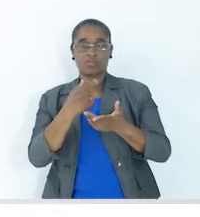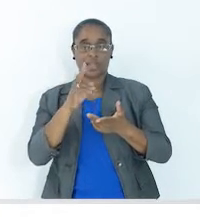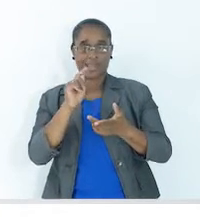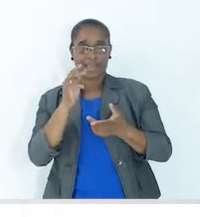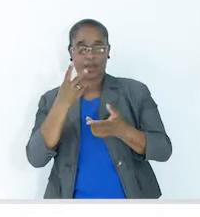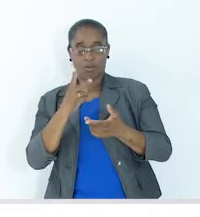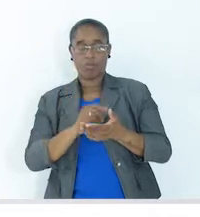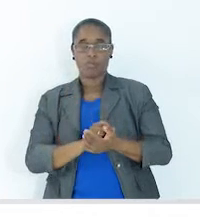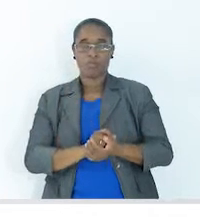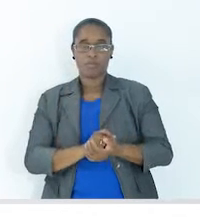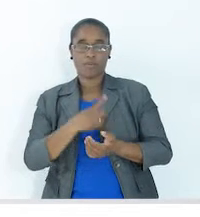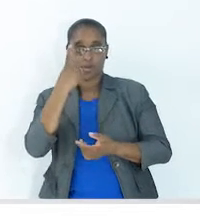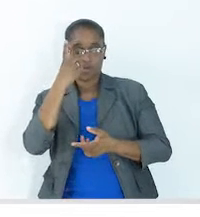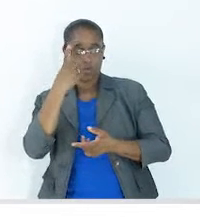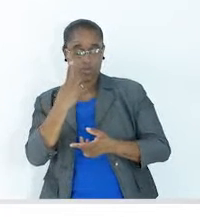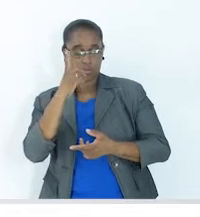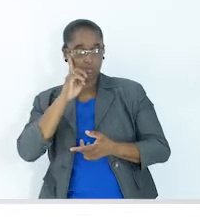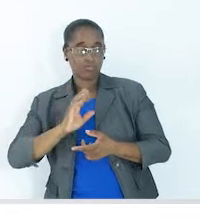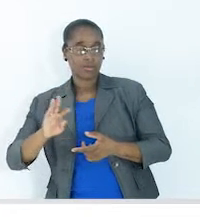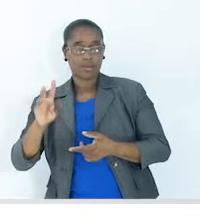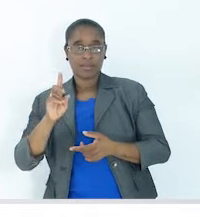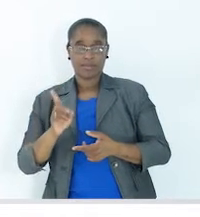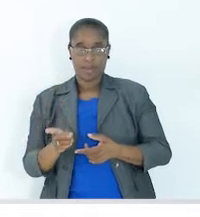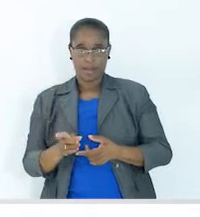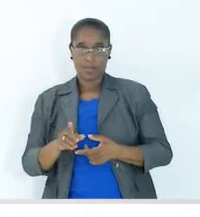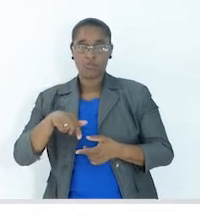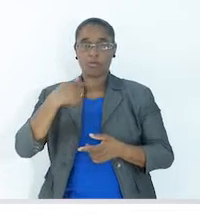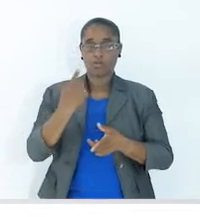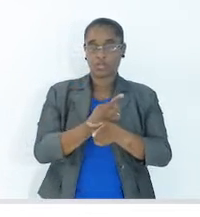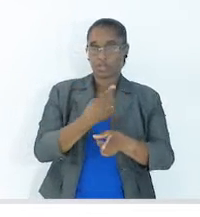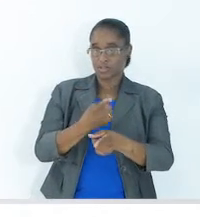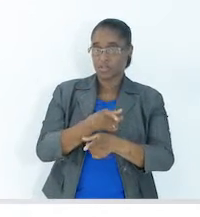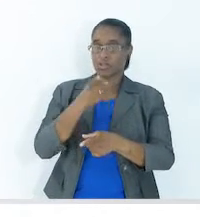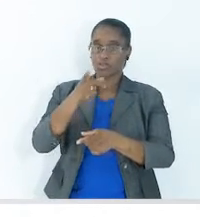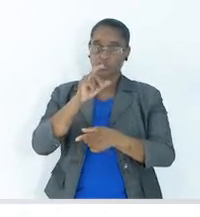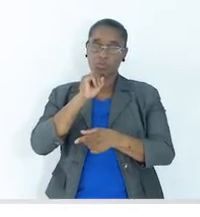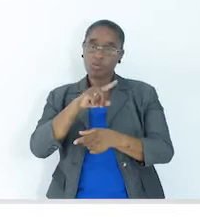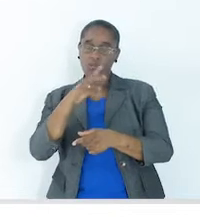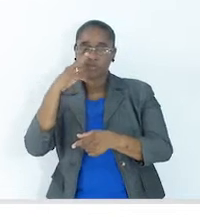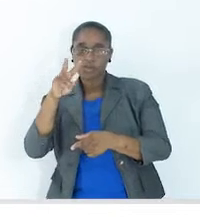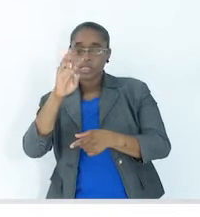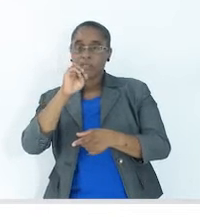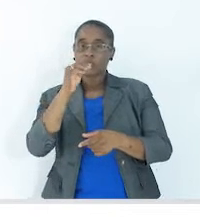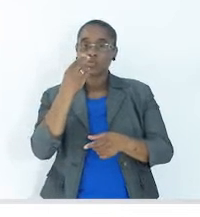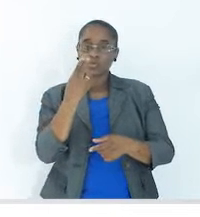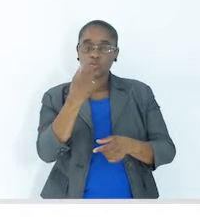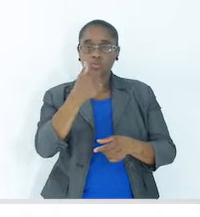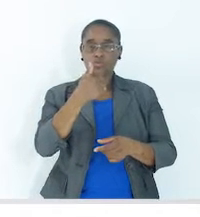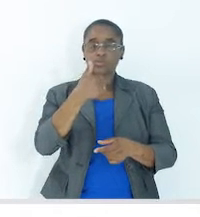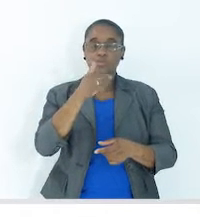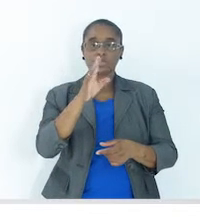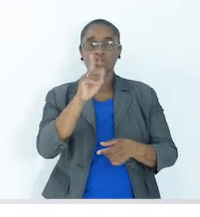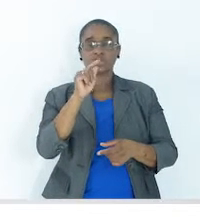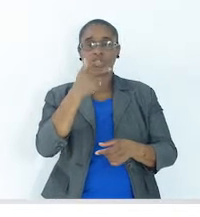uma delas. Uma outra característica que tu podes lá puxar é o caráter subjetivo do texto, ok?